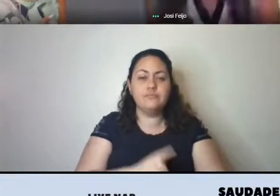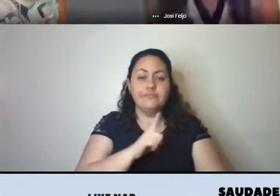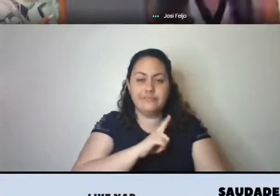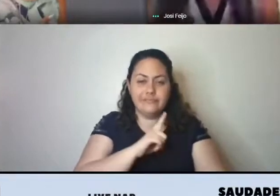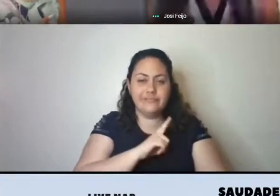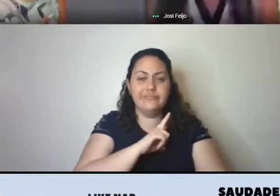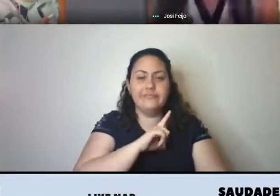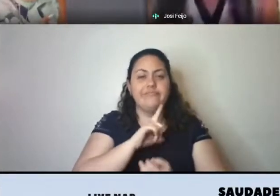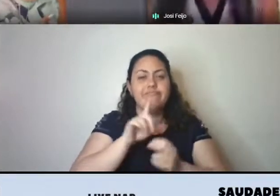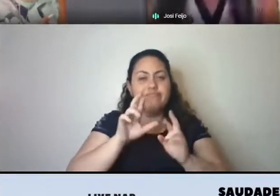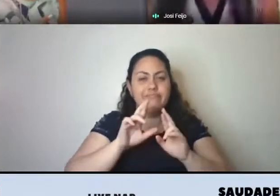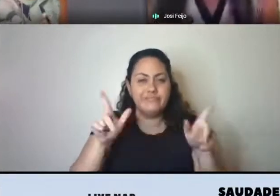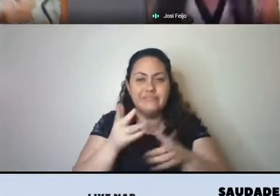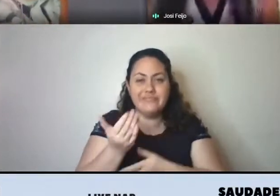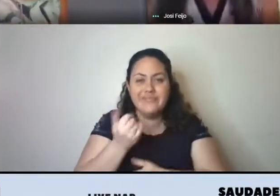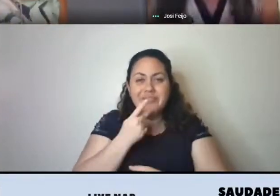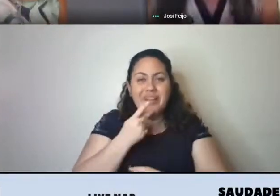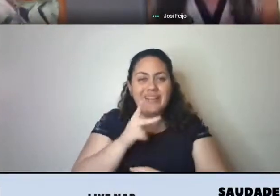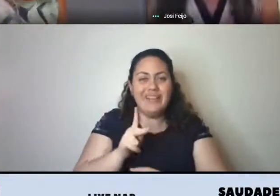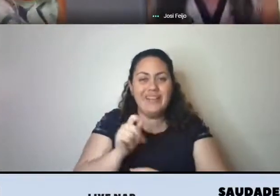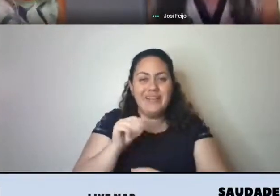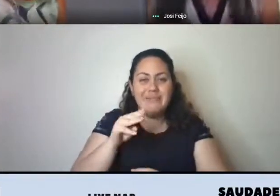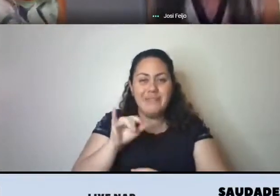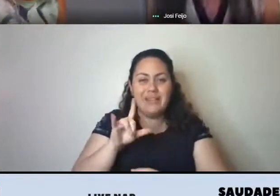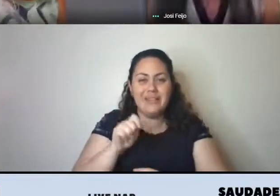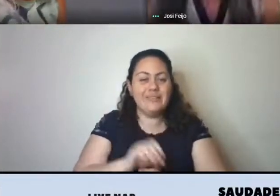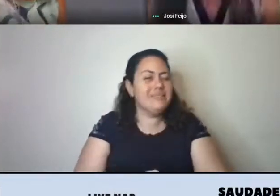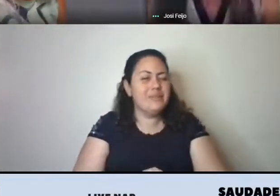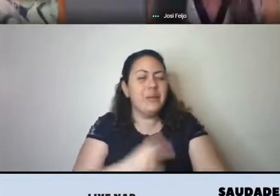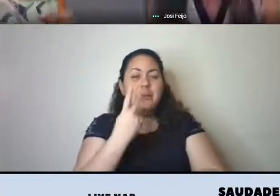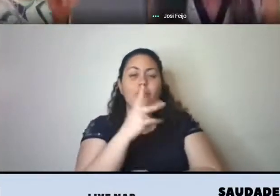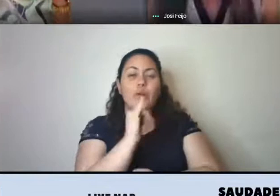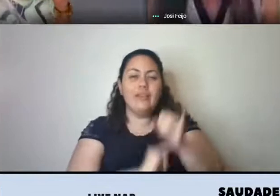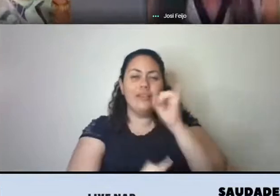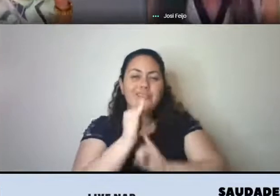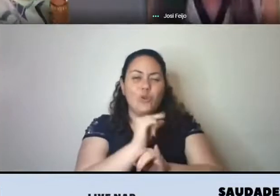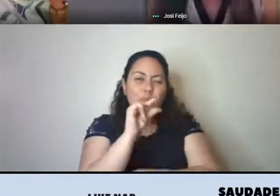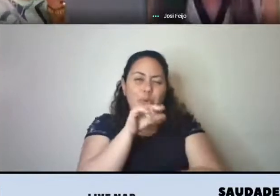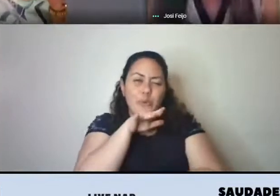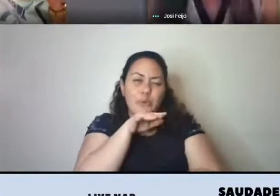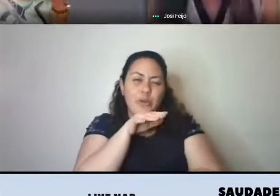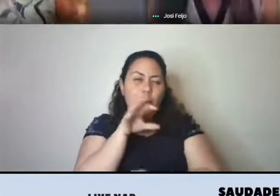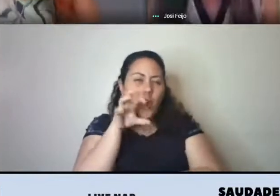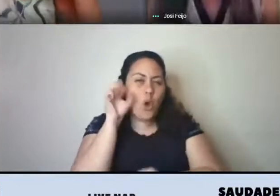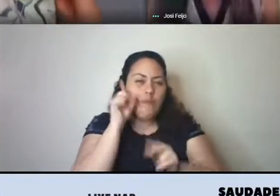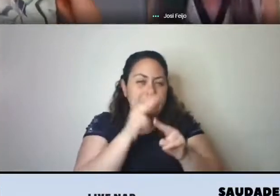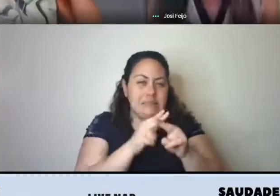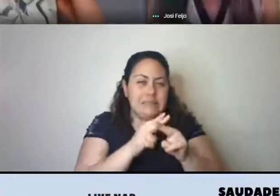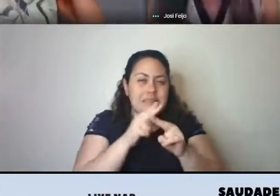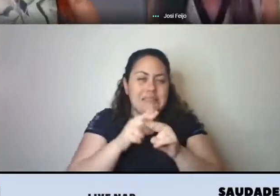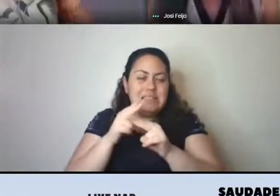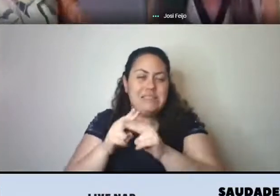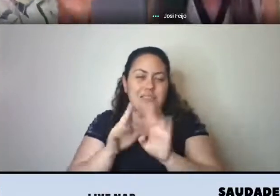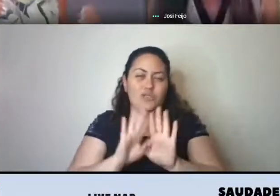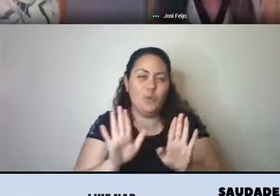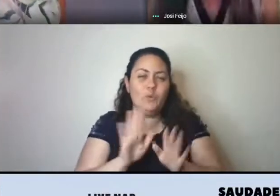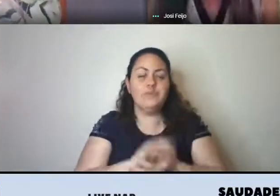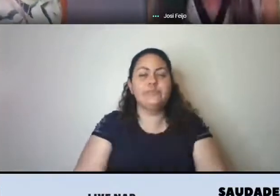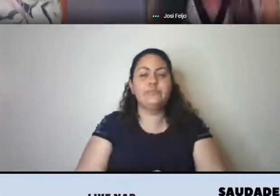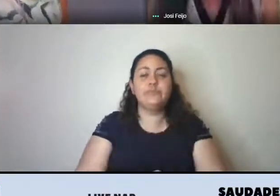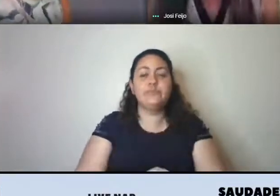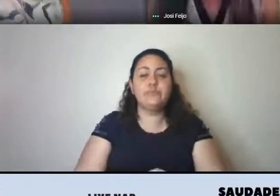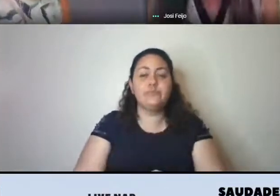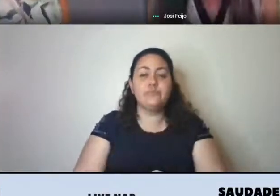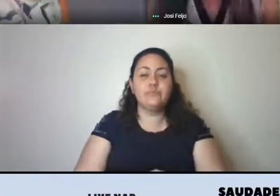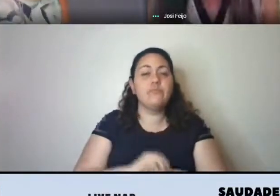bastante. Fala, Camila. Não, é que o teu sinal tá um pouquinho ruim, a gente tá te escutando um pouquinho pingado.